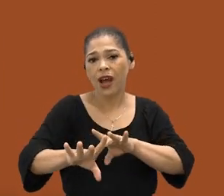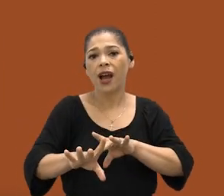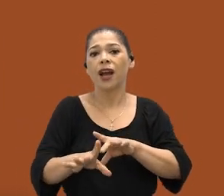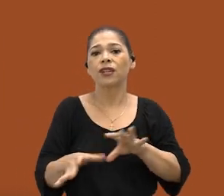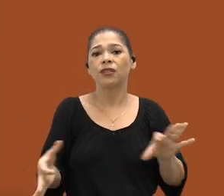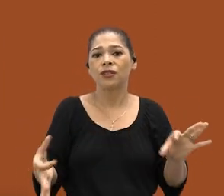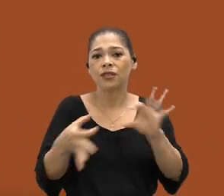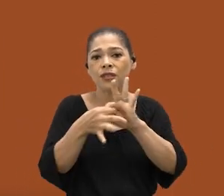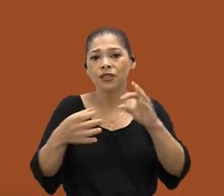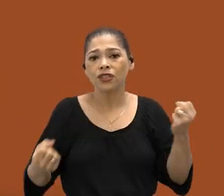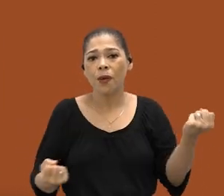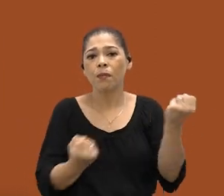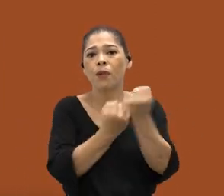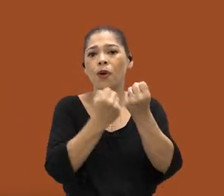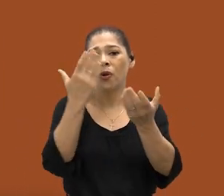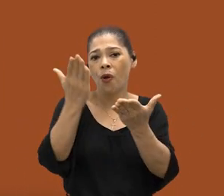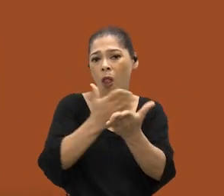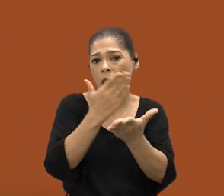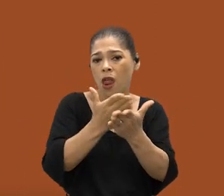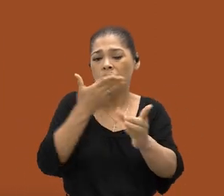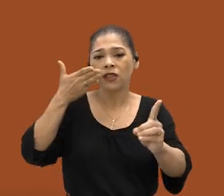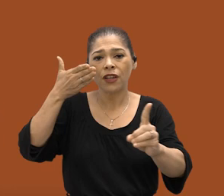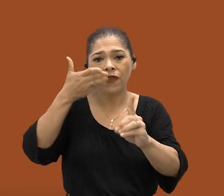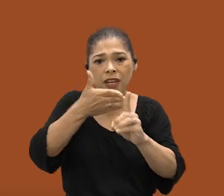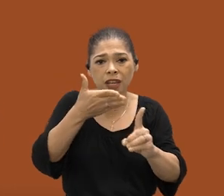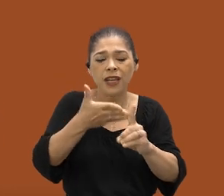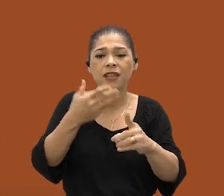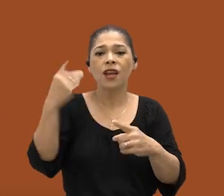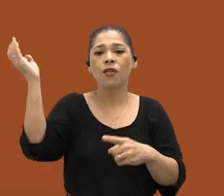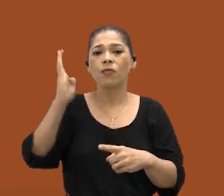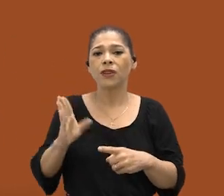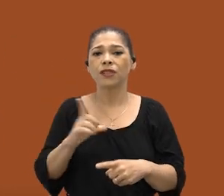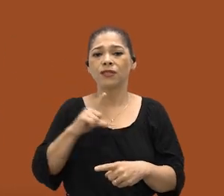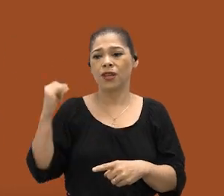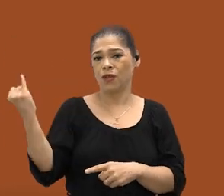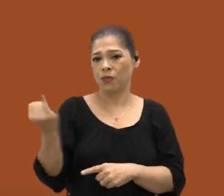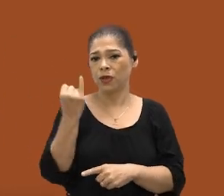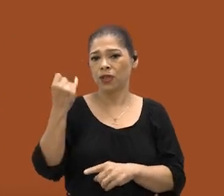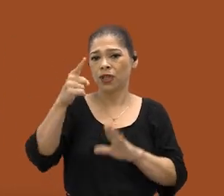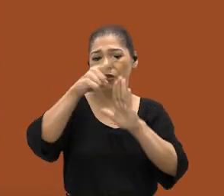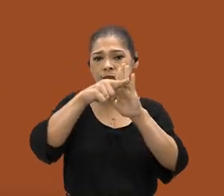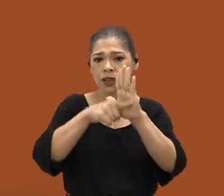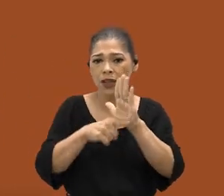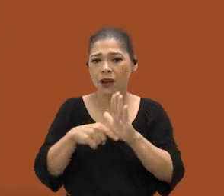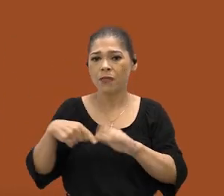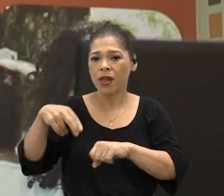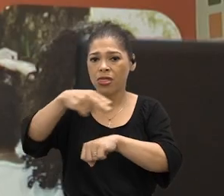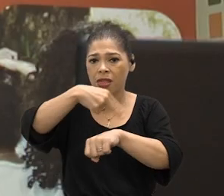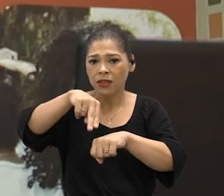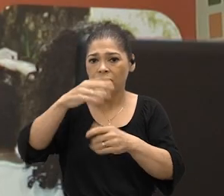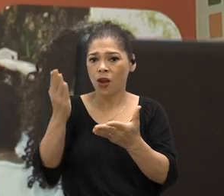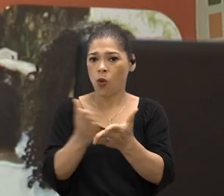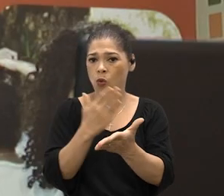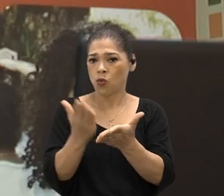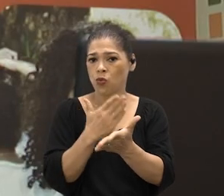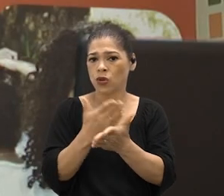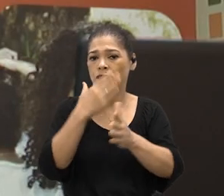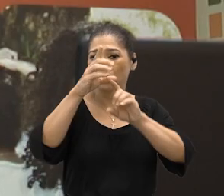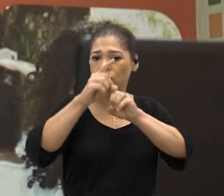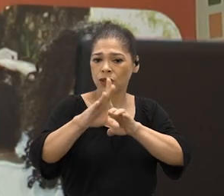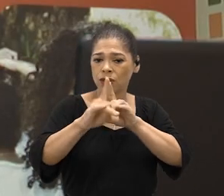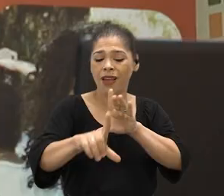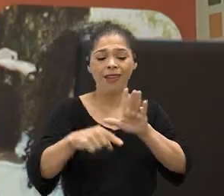paradidático matéria didático livros de referência sendo que o Brasil tão importante Programa Nacional do livro didático Então